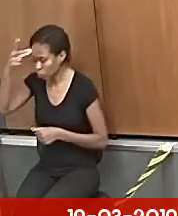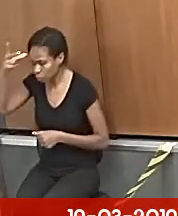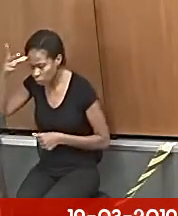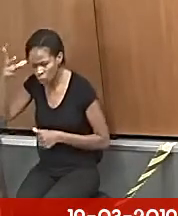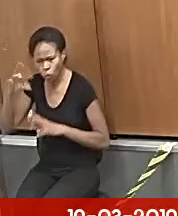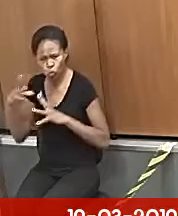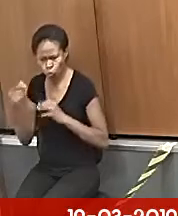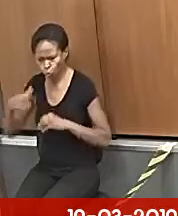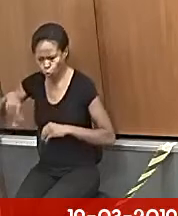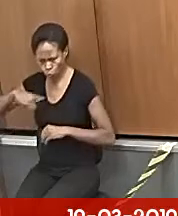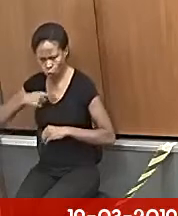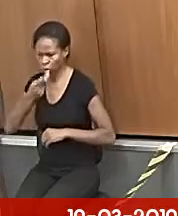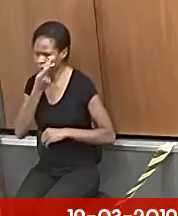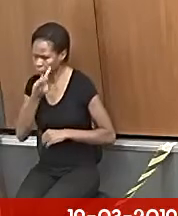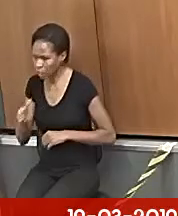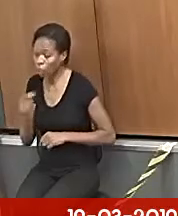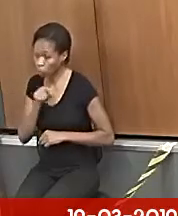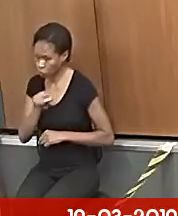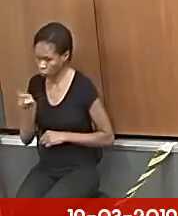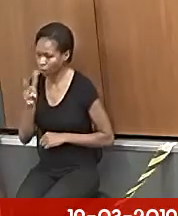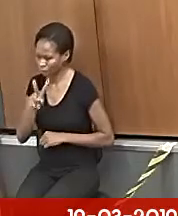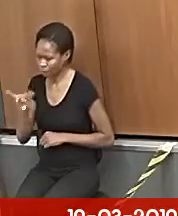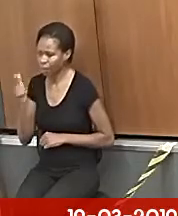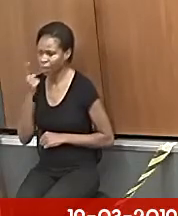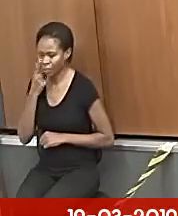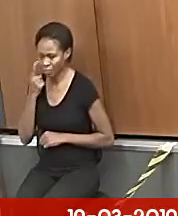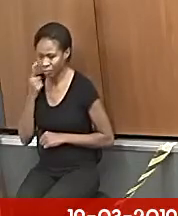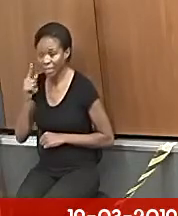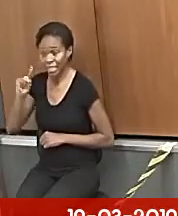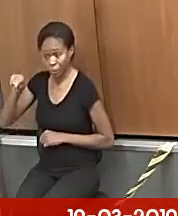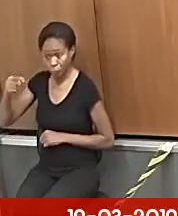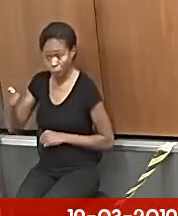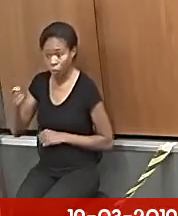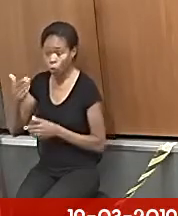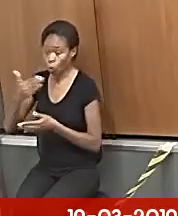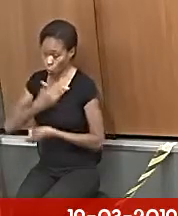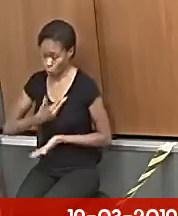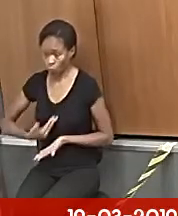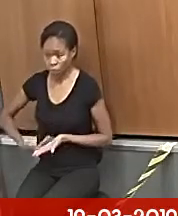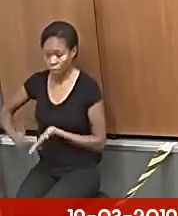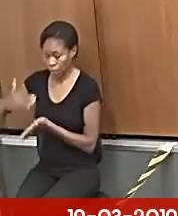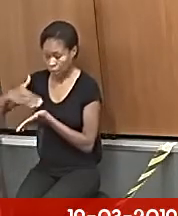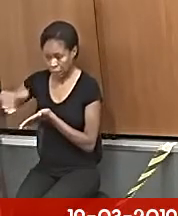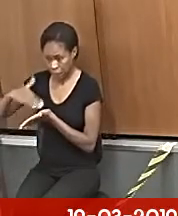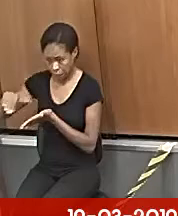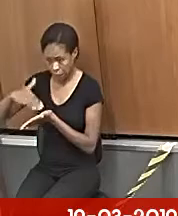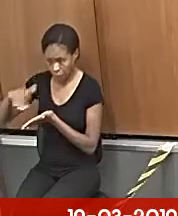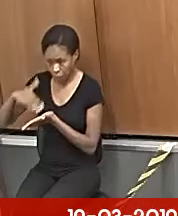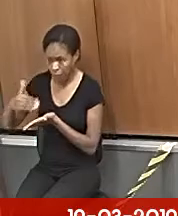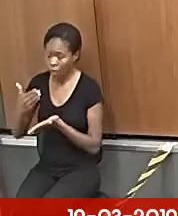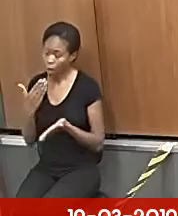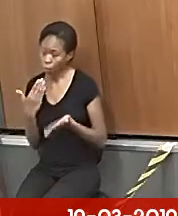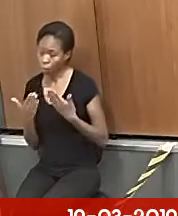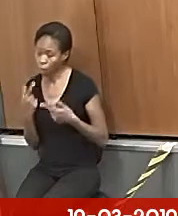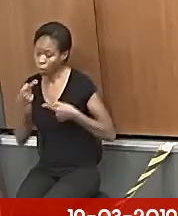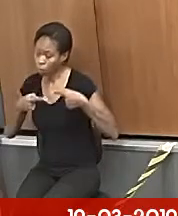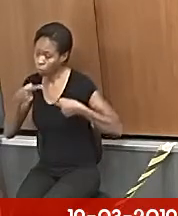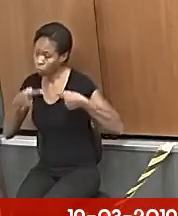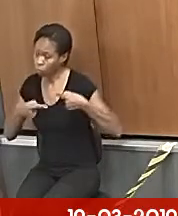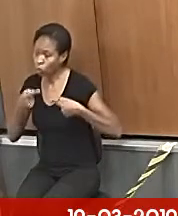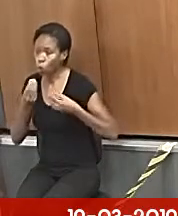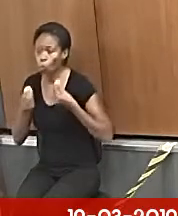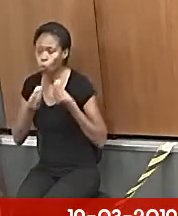acompanhar as rita e depois o governo vem o governo a secretaria discutir conosco modelo que nós queremos o quinto